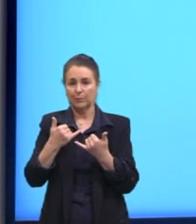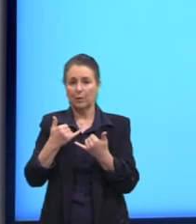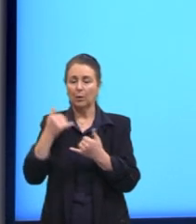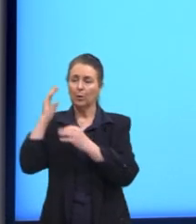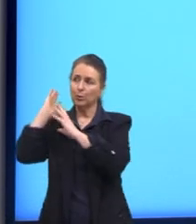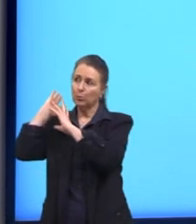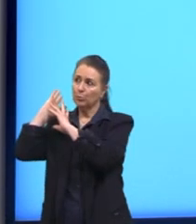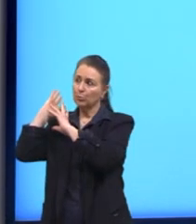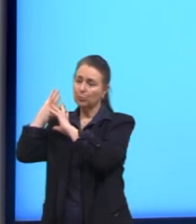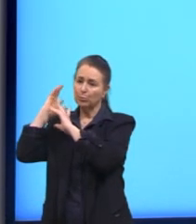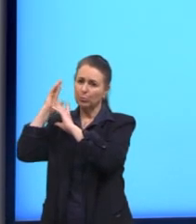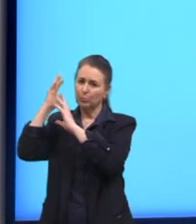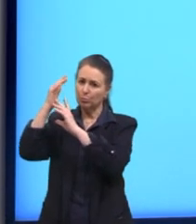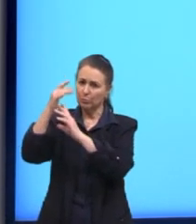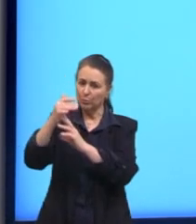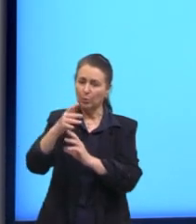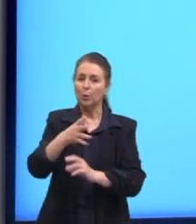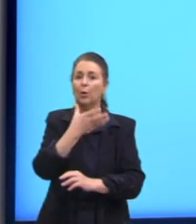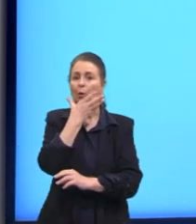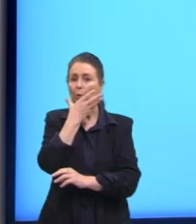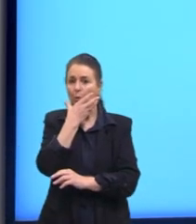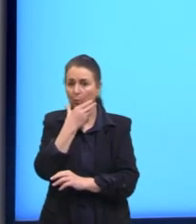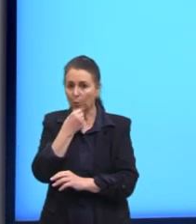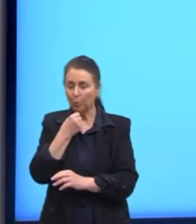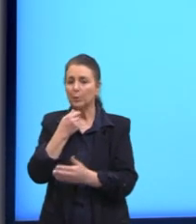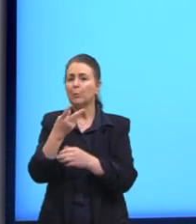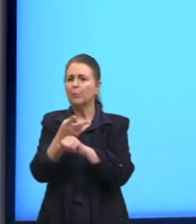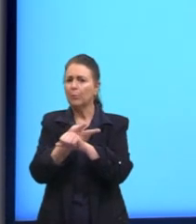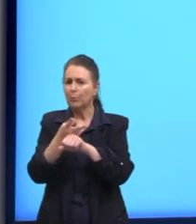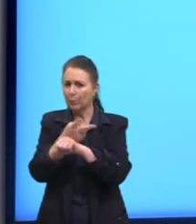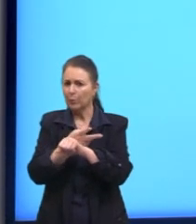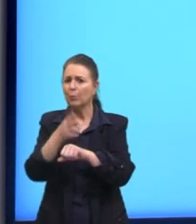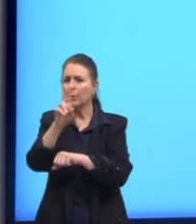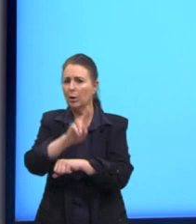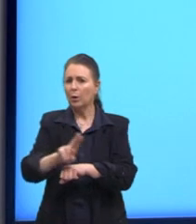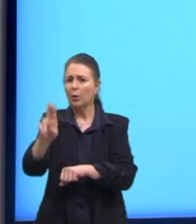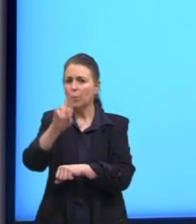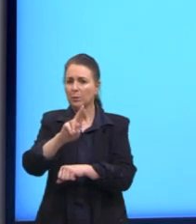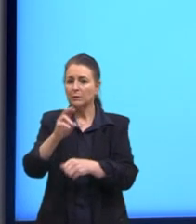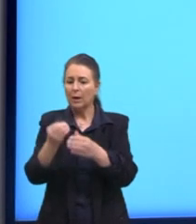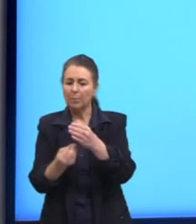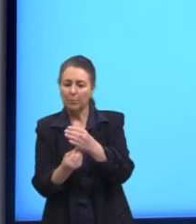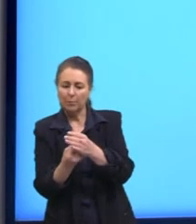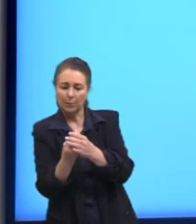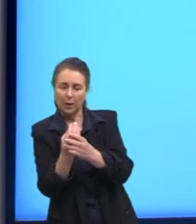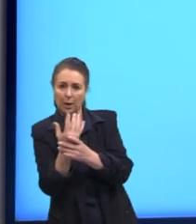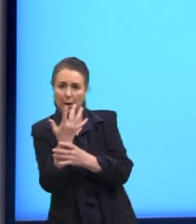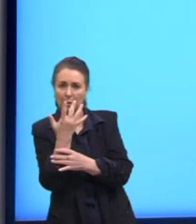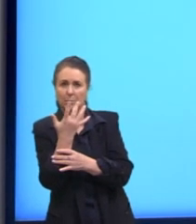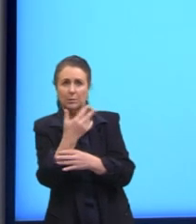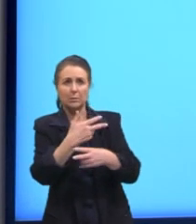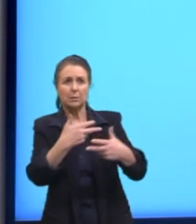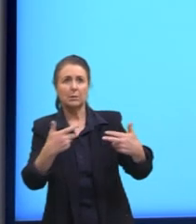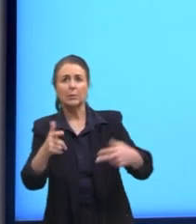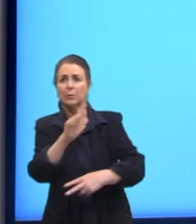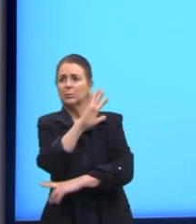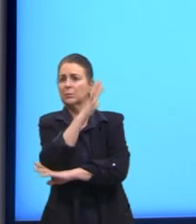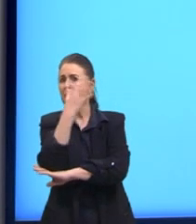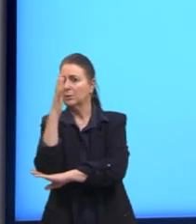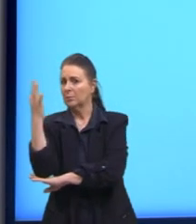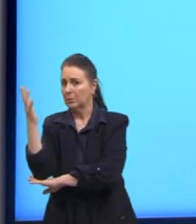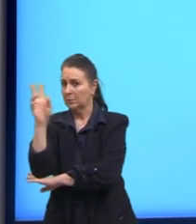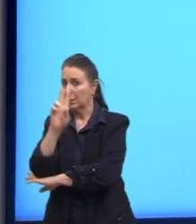humano busca se tratar de mazelas por meio de plantas e outros elementos da natureza, porque era aquilo que a gente